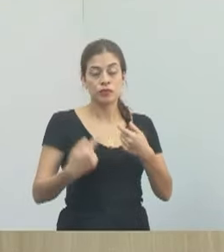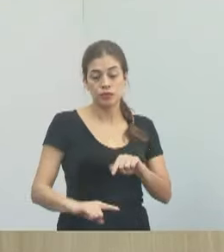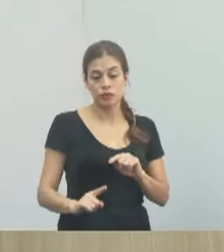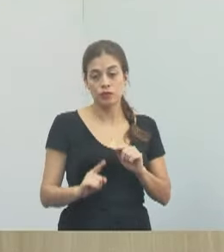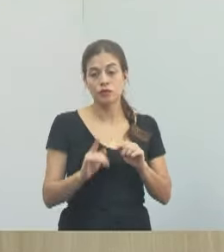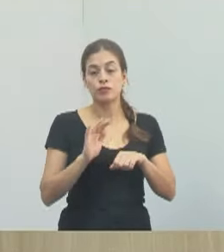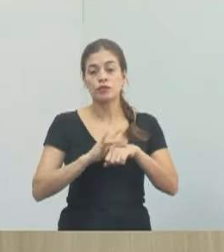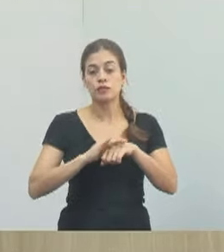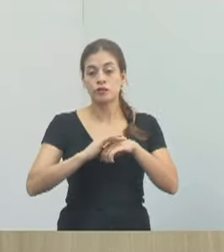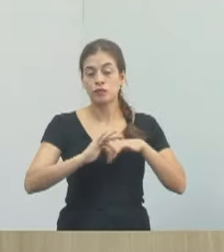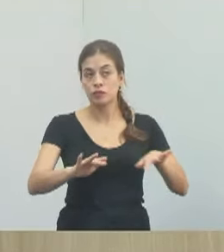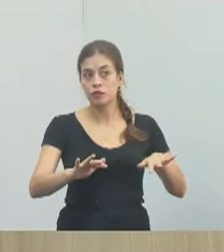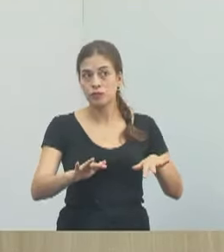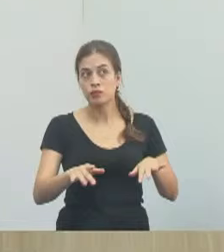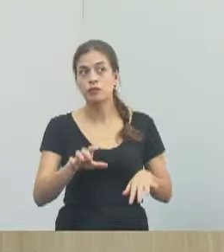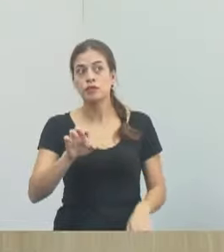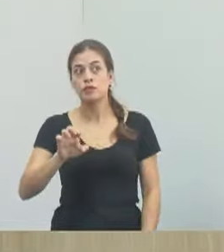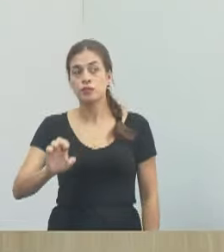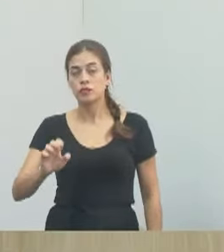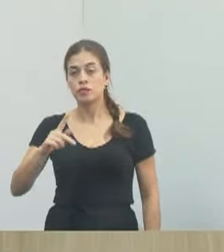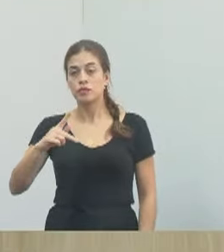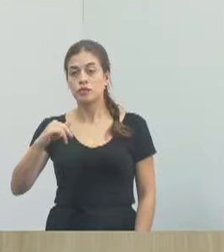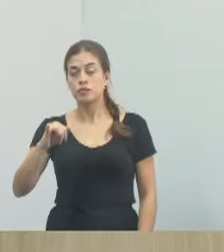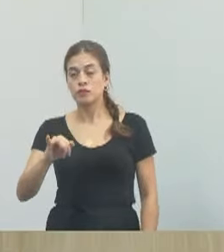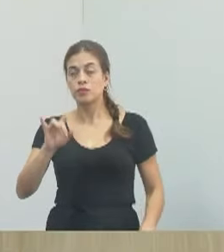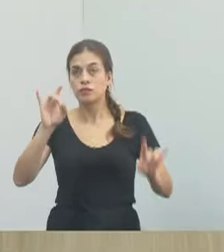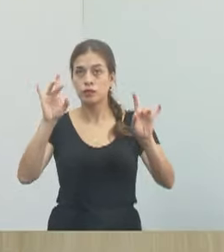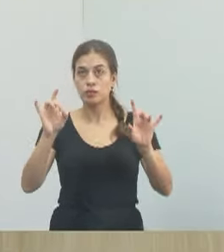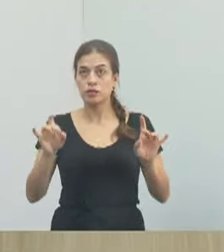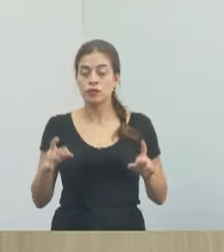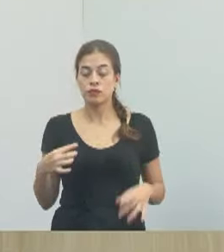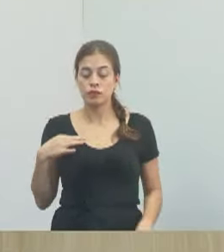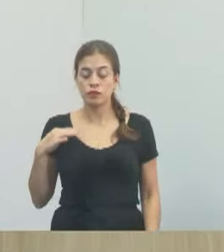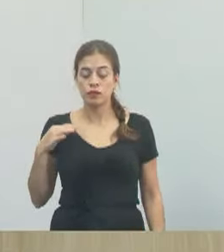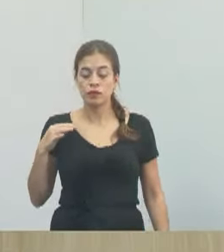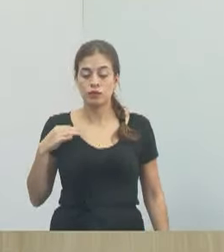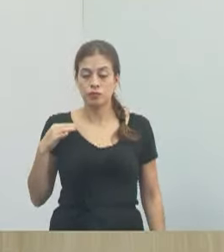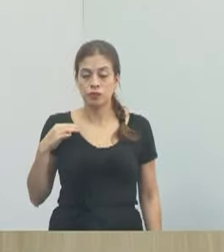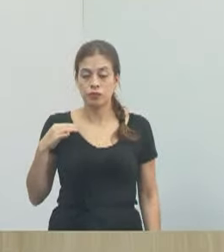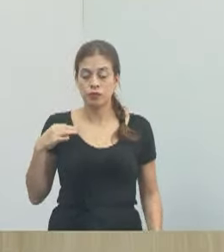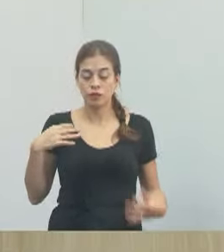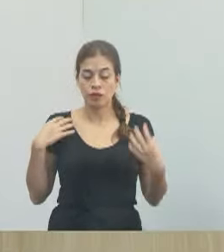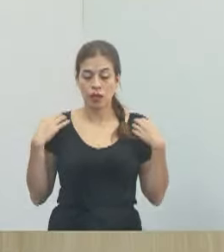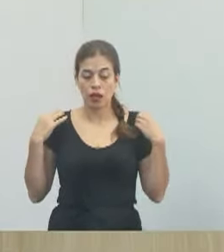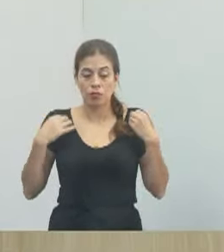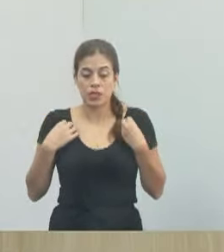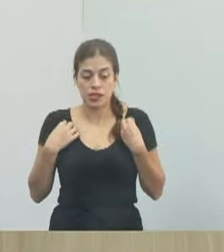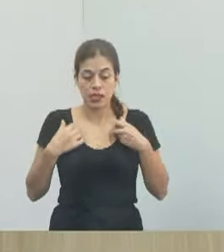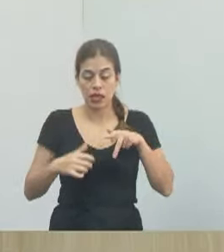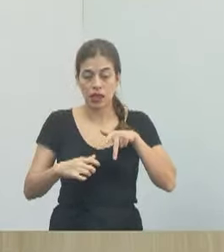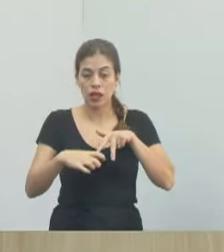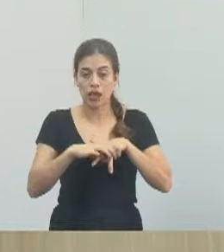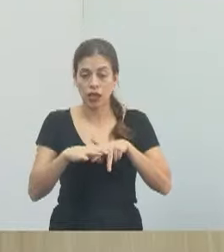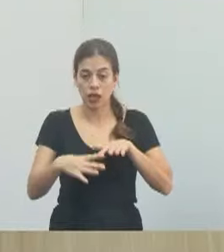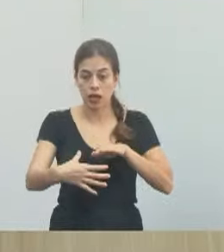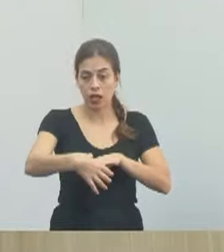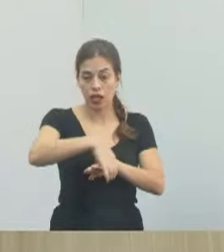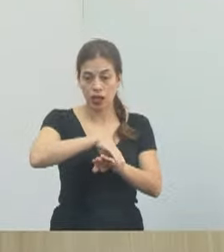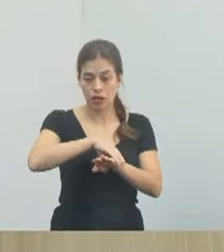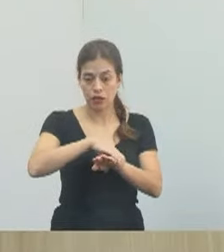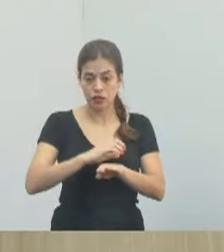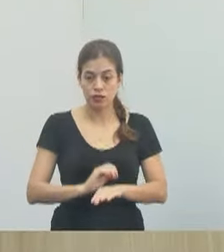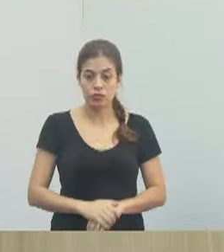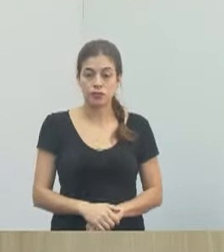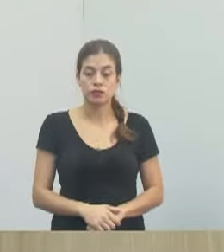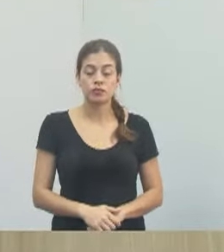equipamentos de proteção individual em especial uniforme composto por camiseta calçada calça